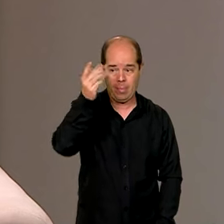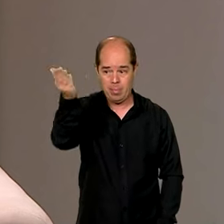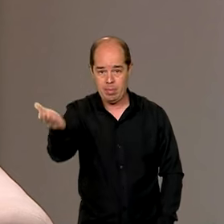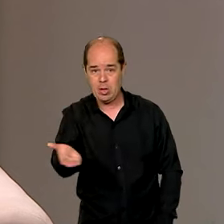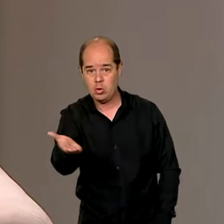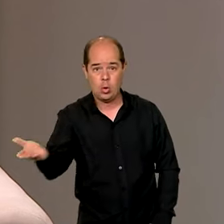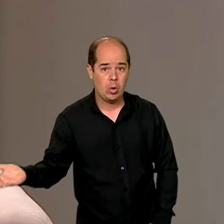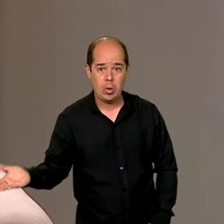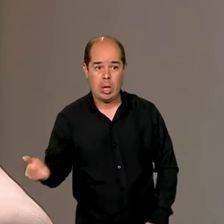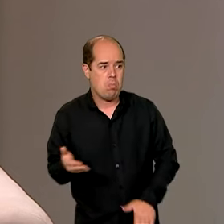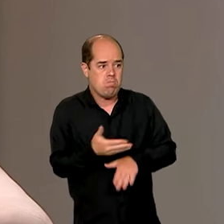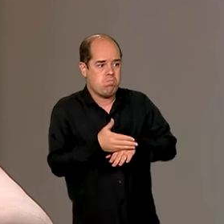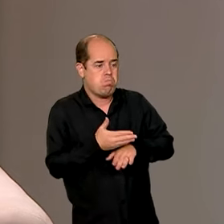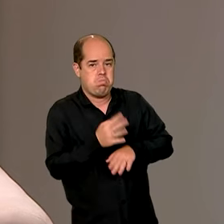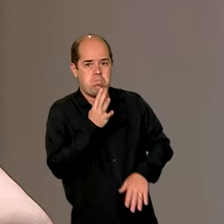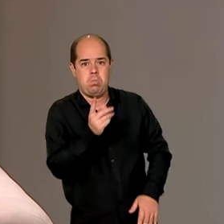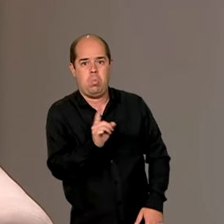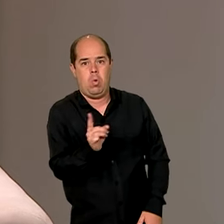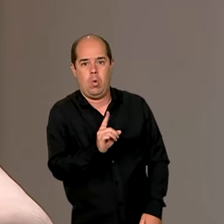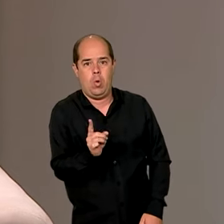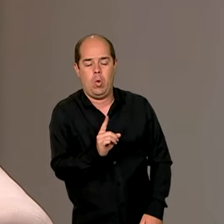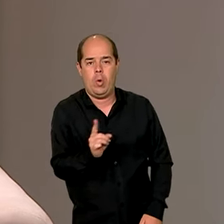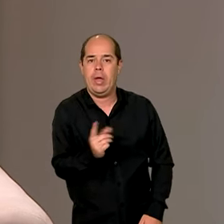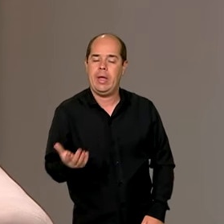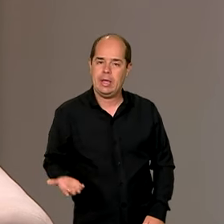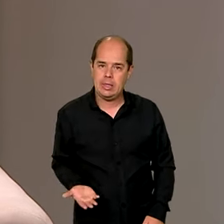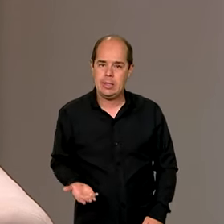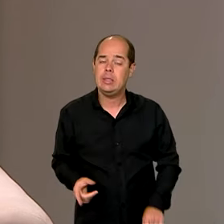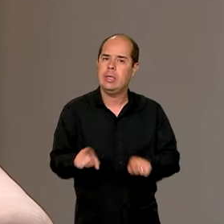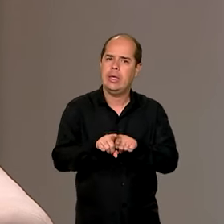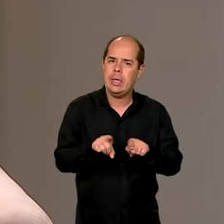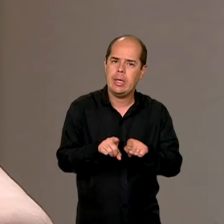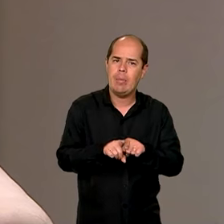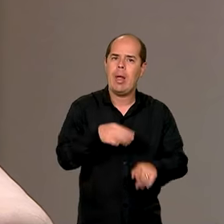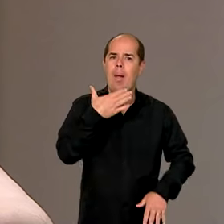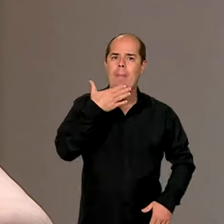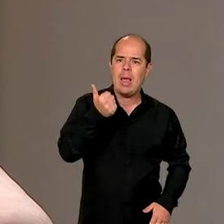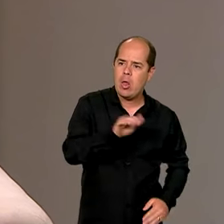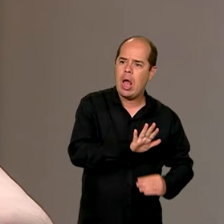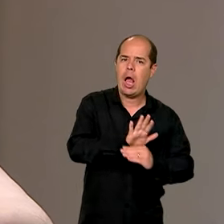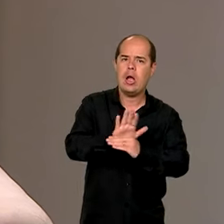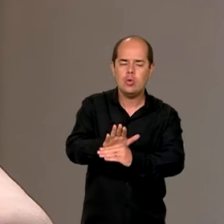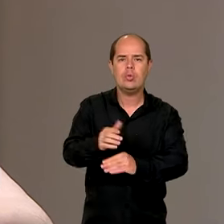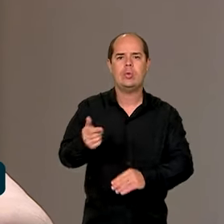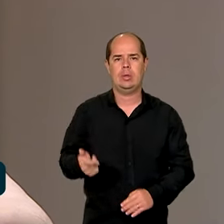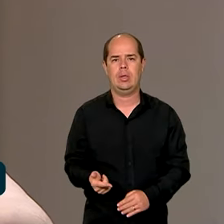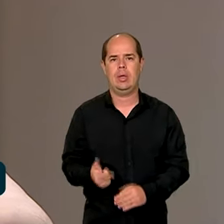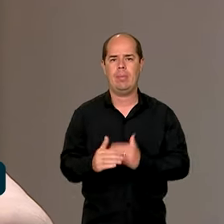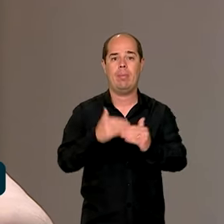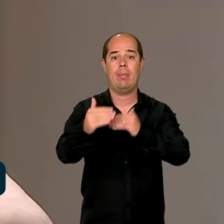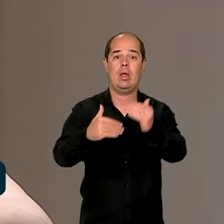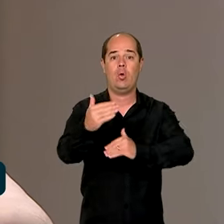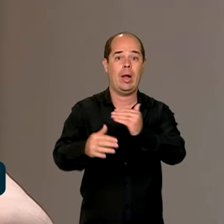também para, por exemplo, melhorar a questão de gênero na pesquisa científica. Dá um